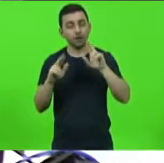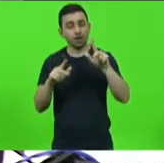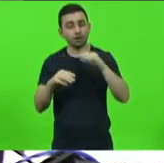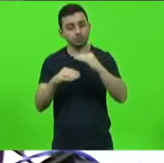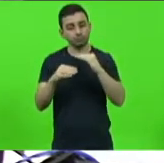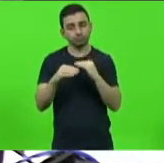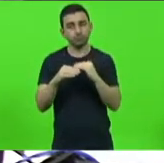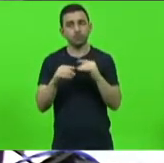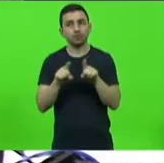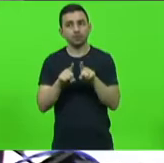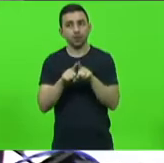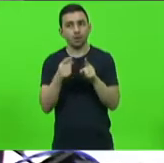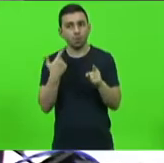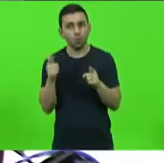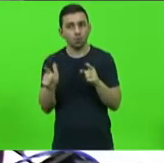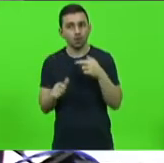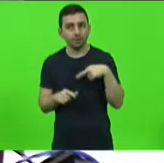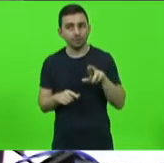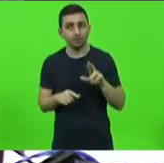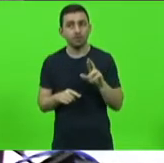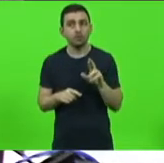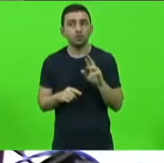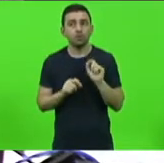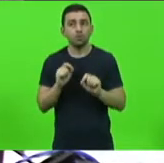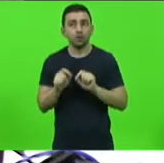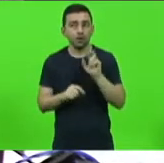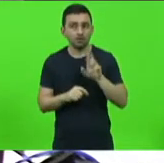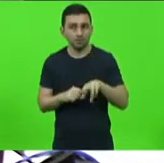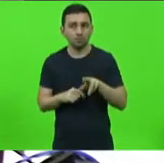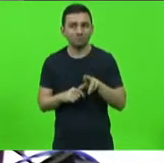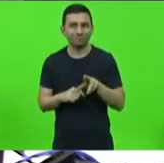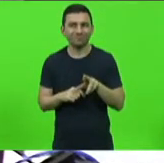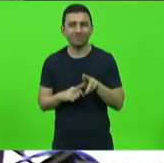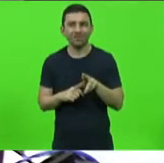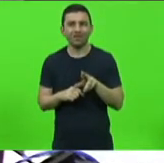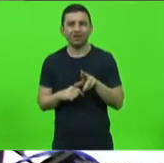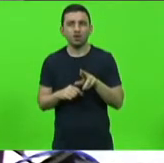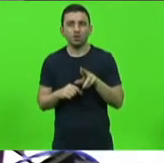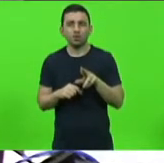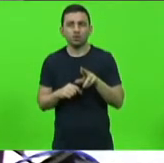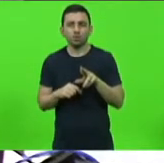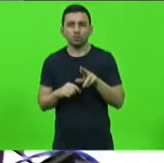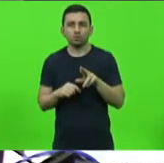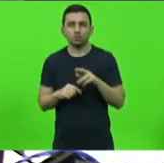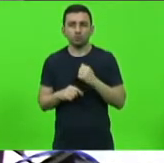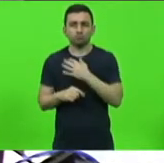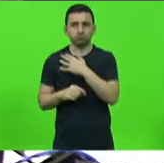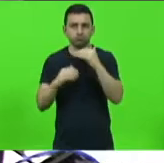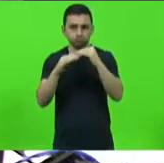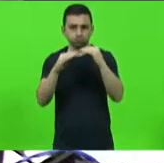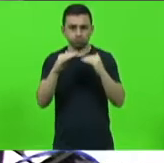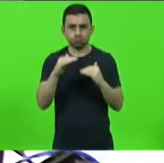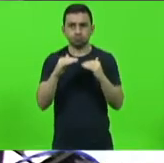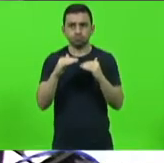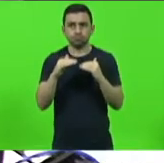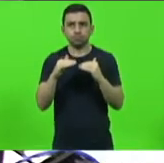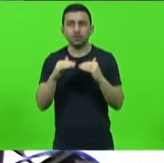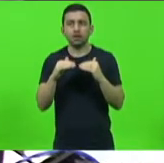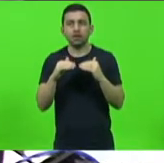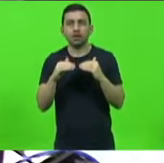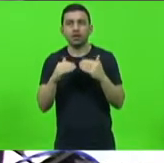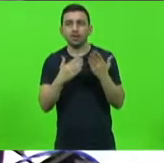outra razão é que o subtenente, ele já, com esse aumento que está sendo dado, ele terá um salário